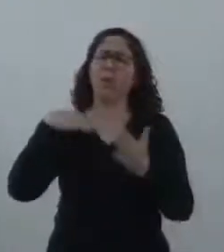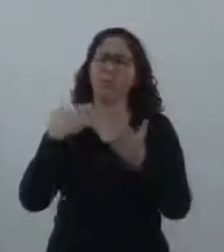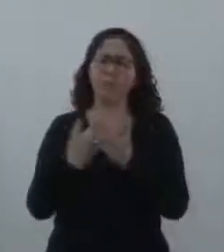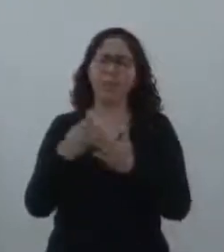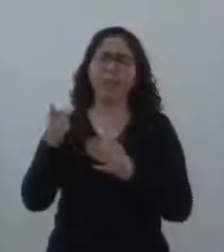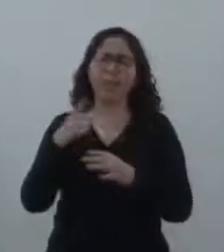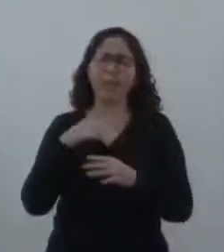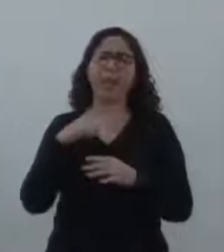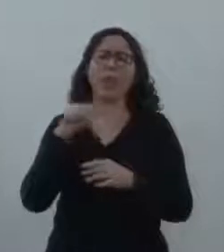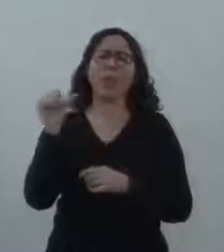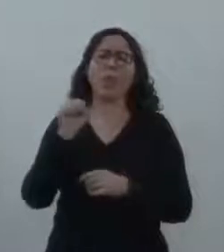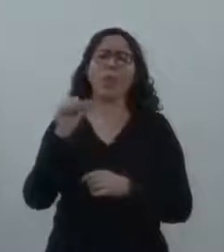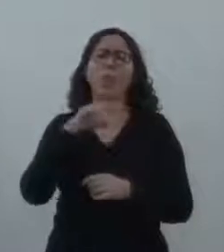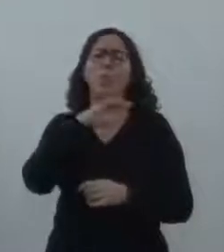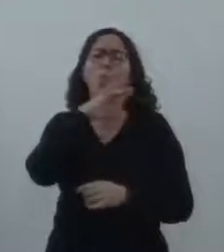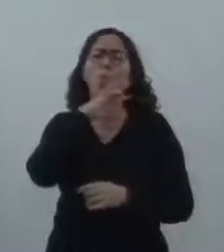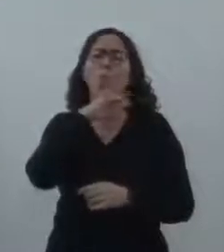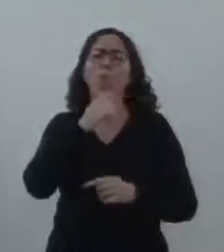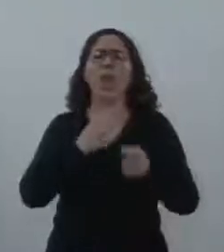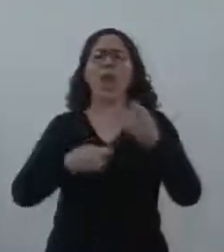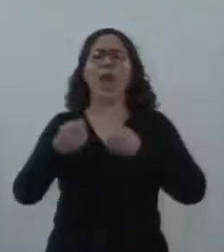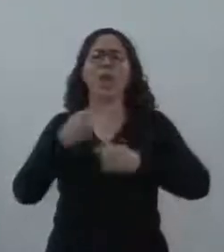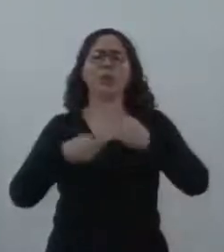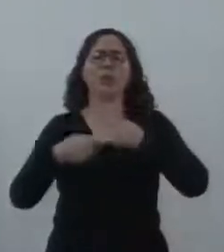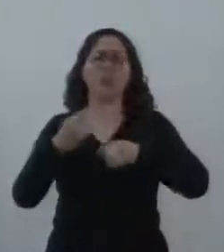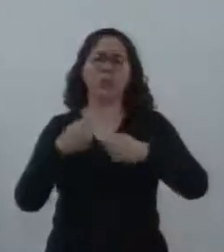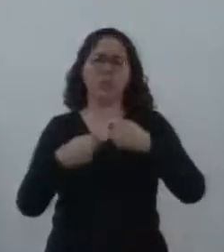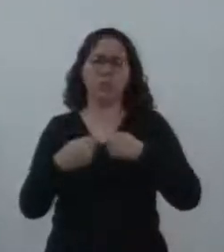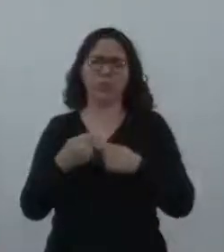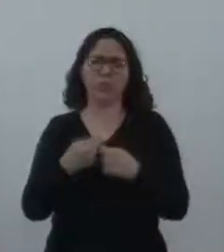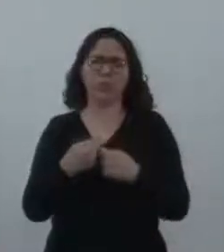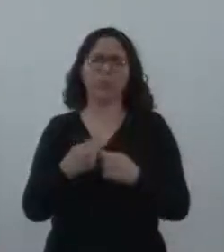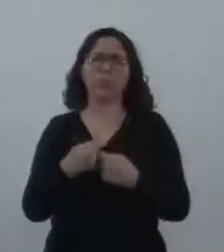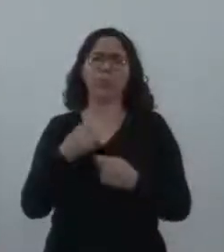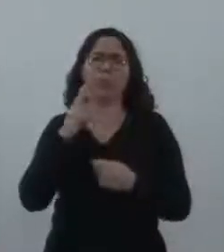ruim. E a gestão está pior ainda que 2018.